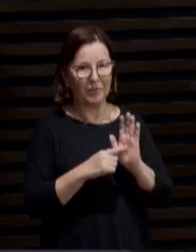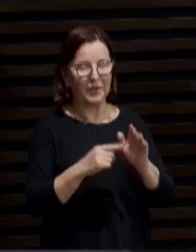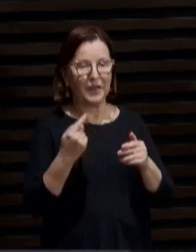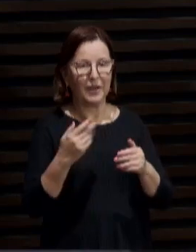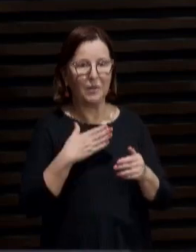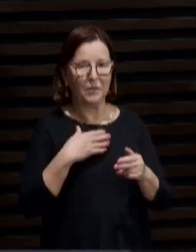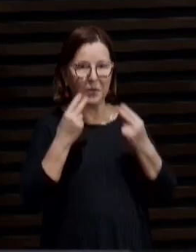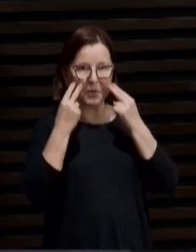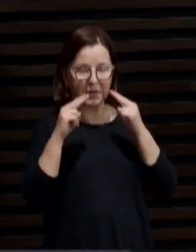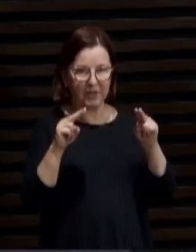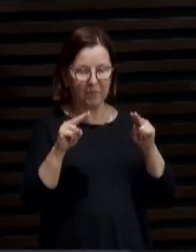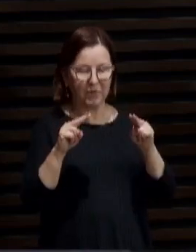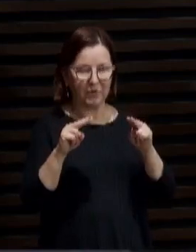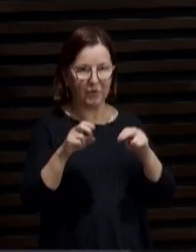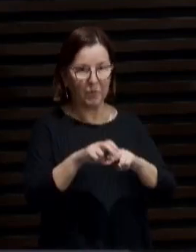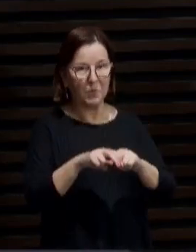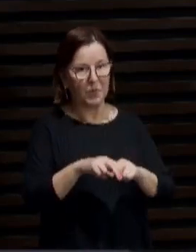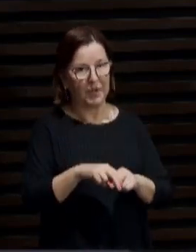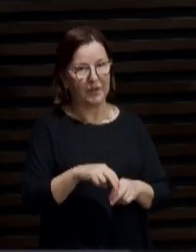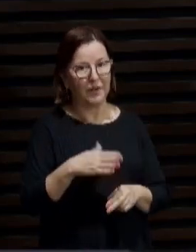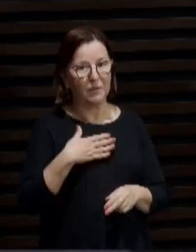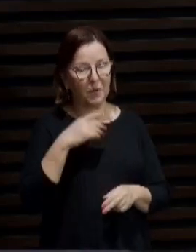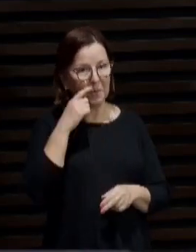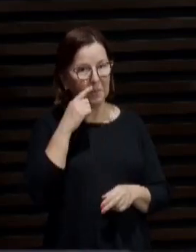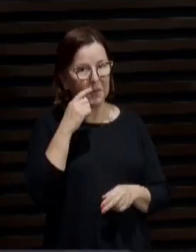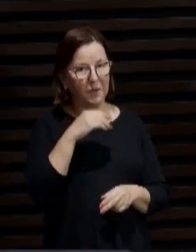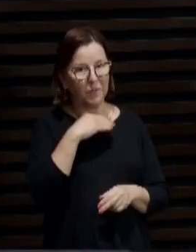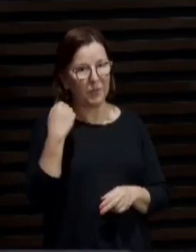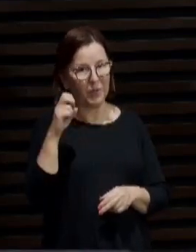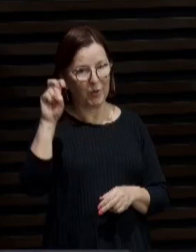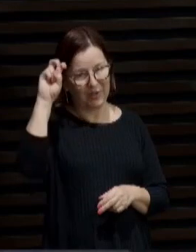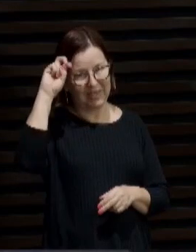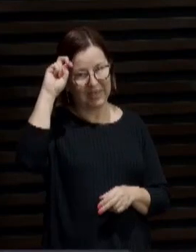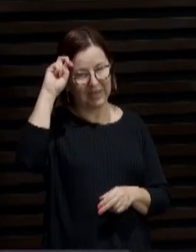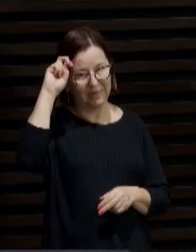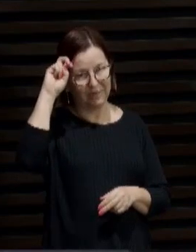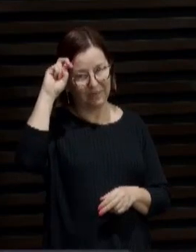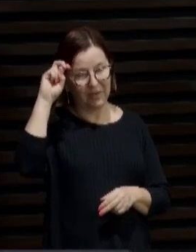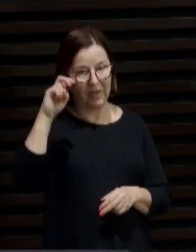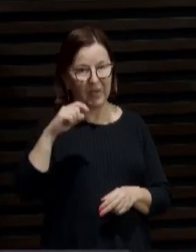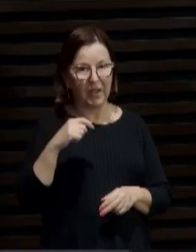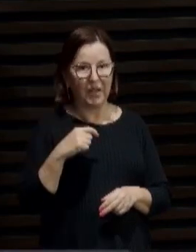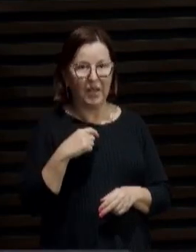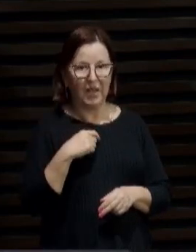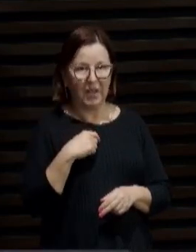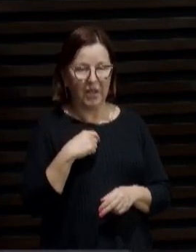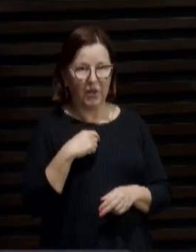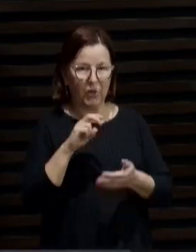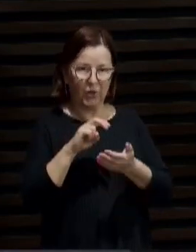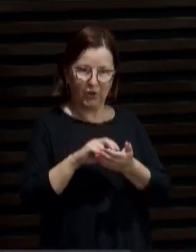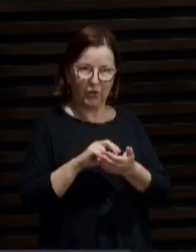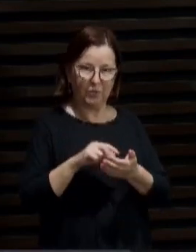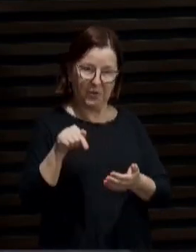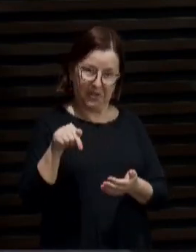essa semana, né? Da morte do meu pai. Na quinta-feira, 7 da manhã, eu estava indo para a célula